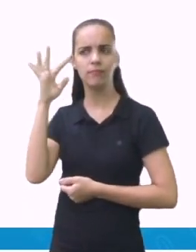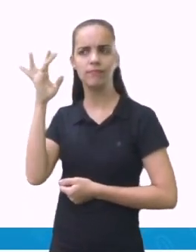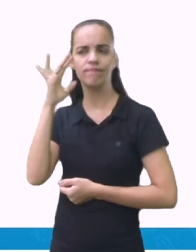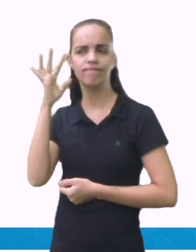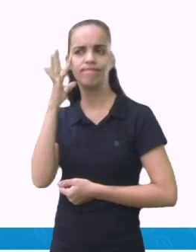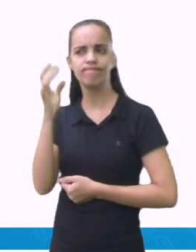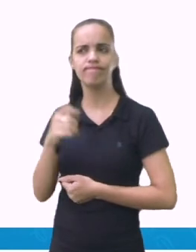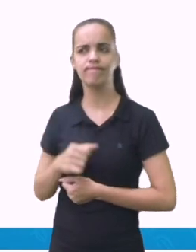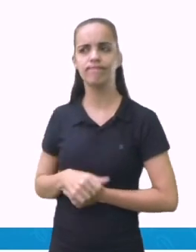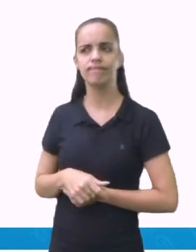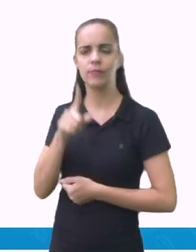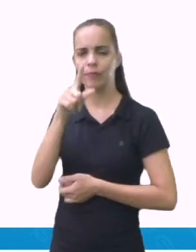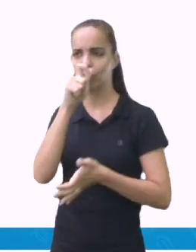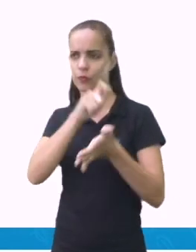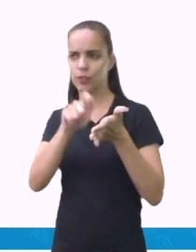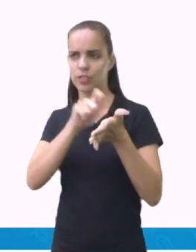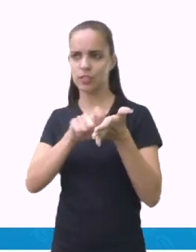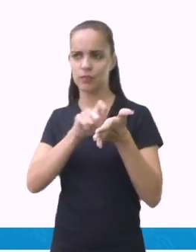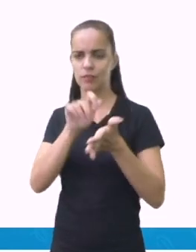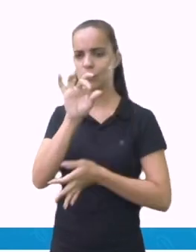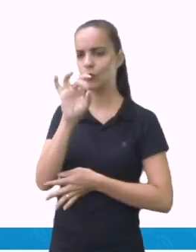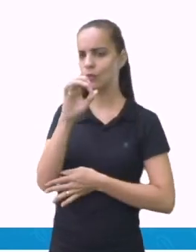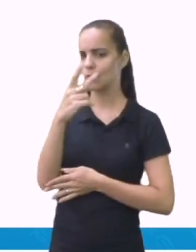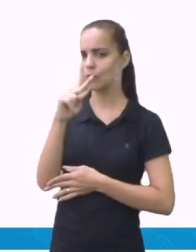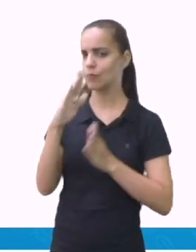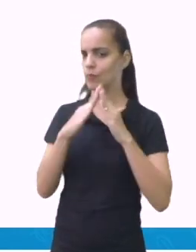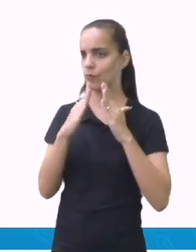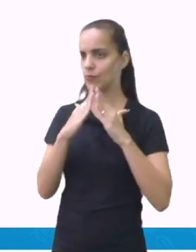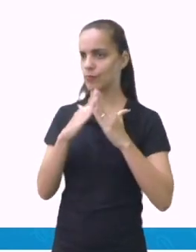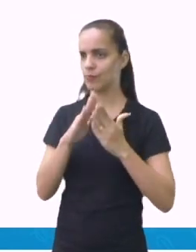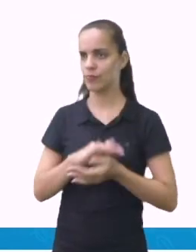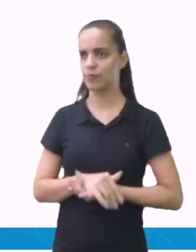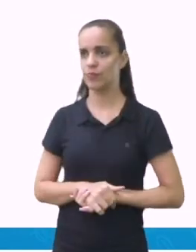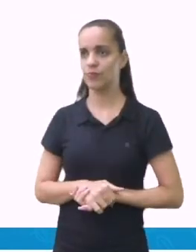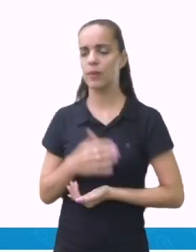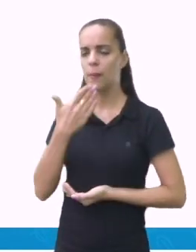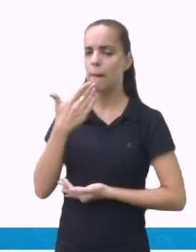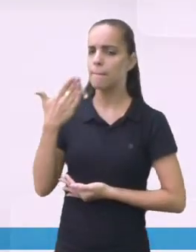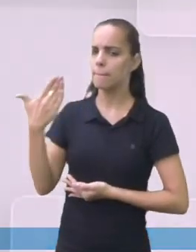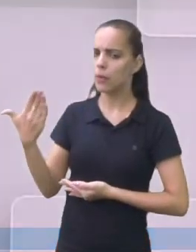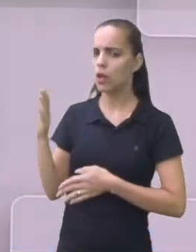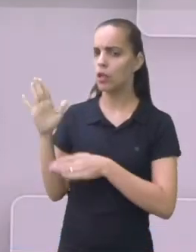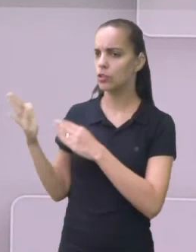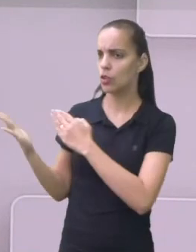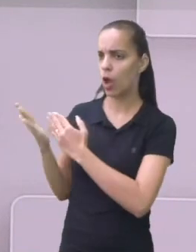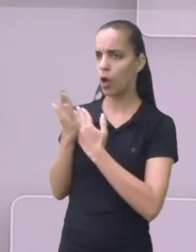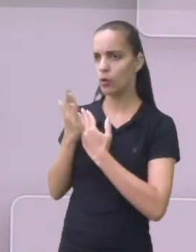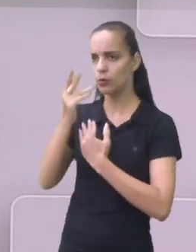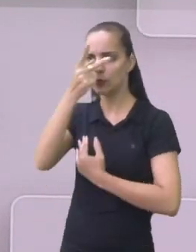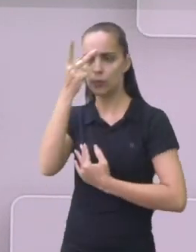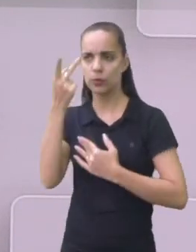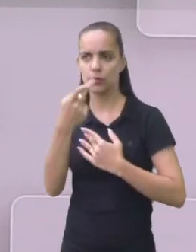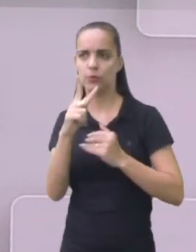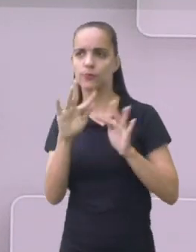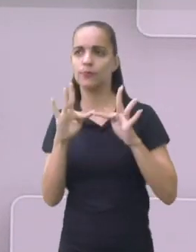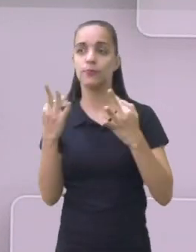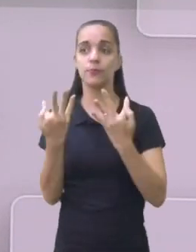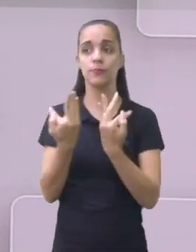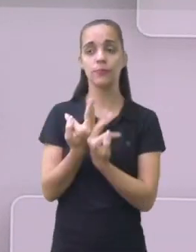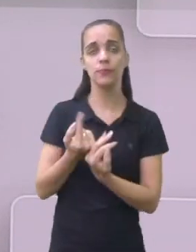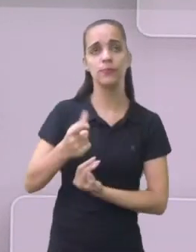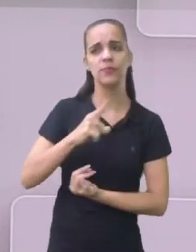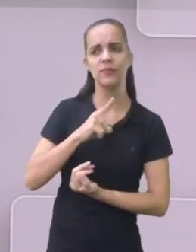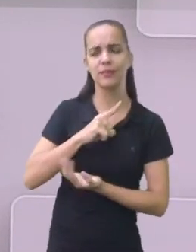e você escrevesse aí, sozinho na sua casa, tá? Peça a ajuda de alguém. Por quê? Porque existe